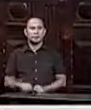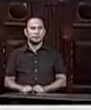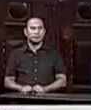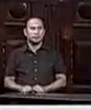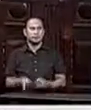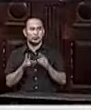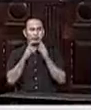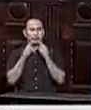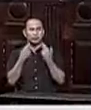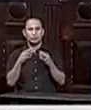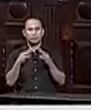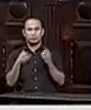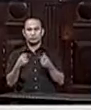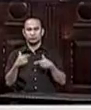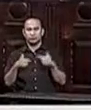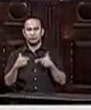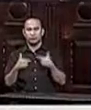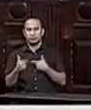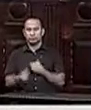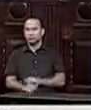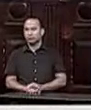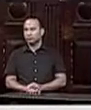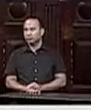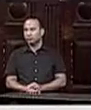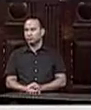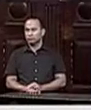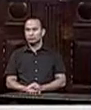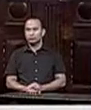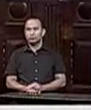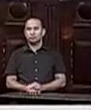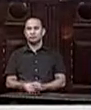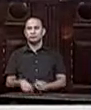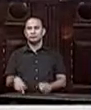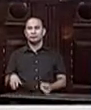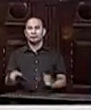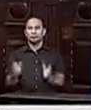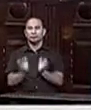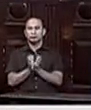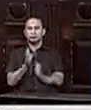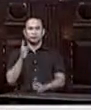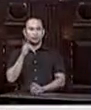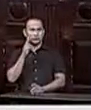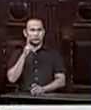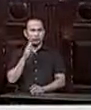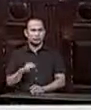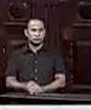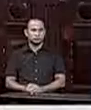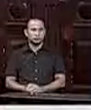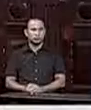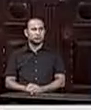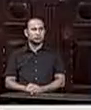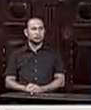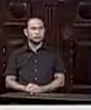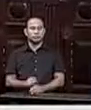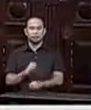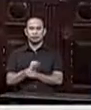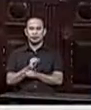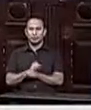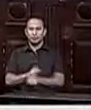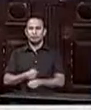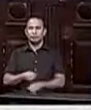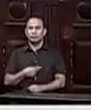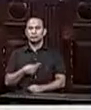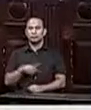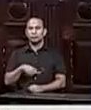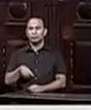que todos são trabalhadores, na Câmara de Vereadores, uma audiência pública, esperando contar com o